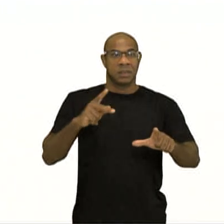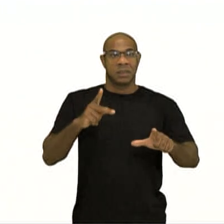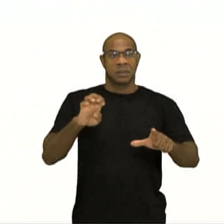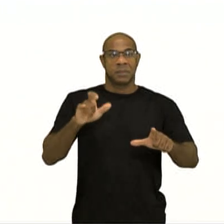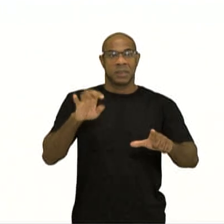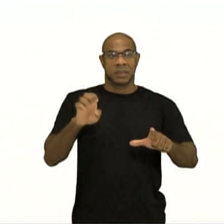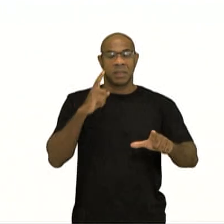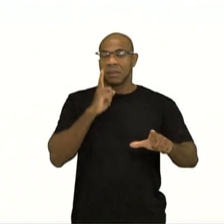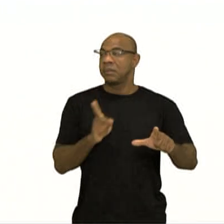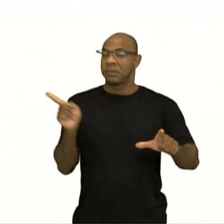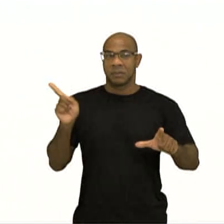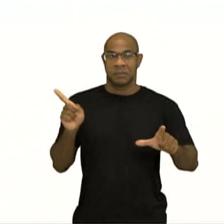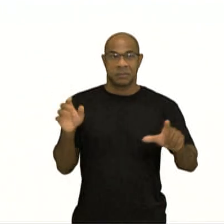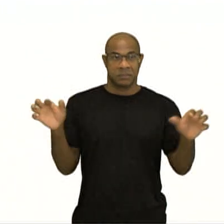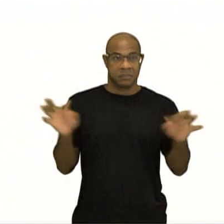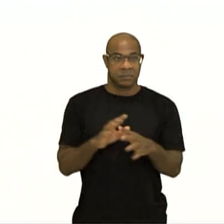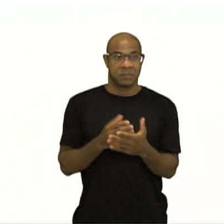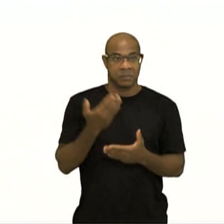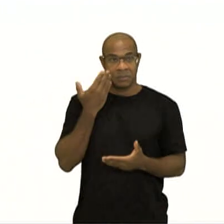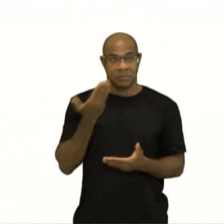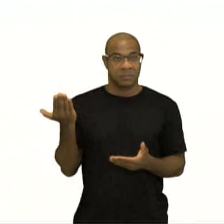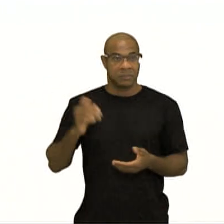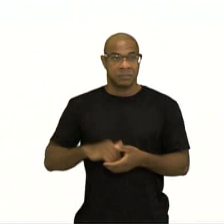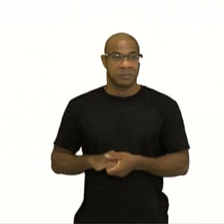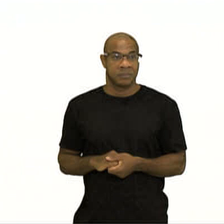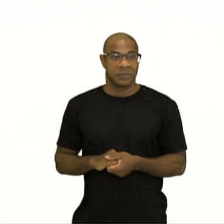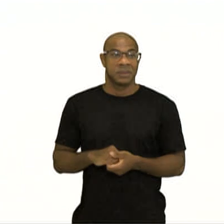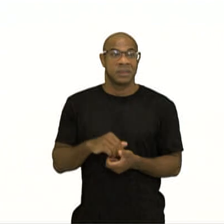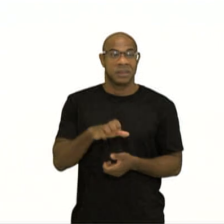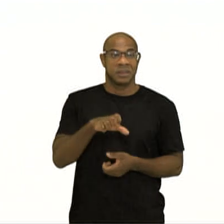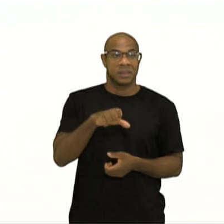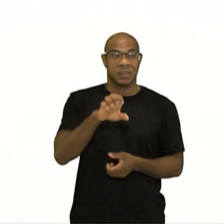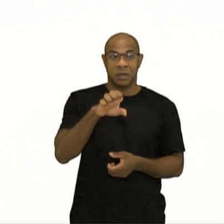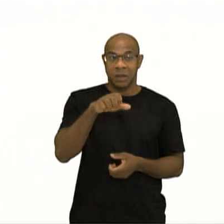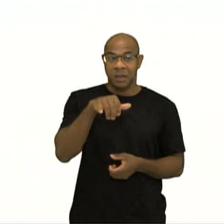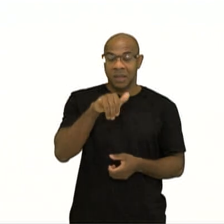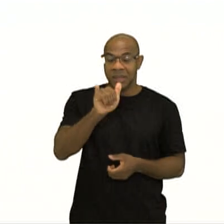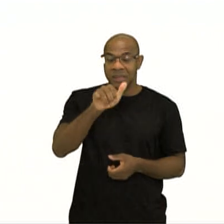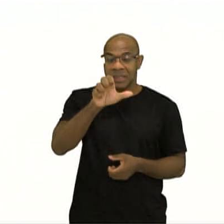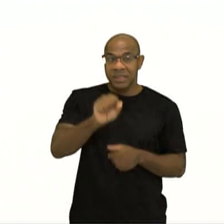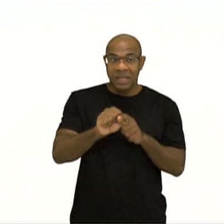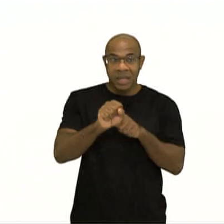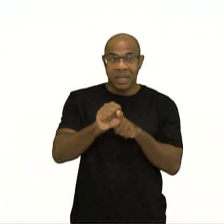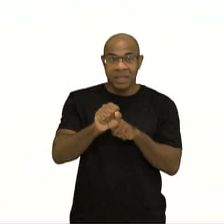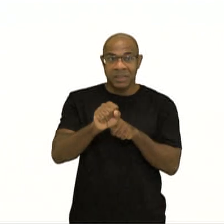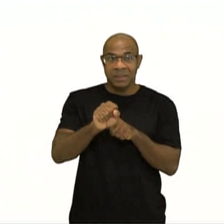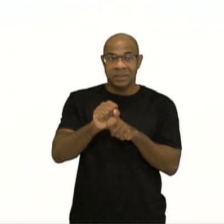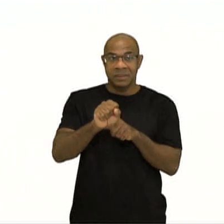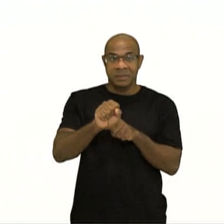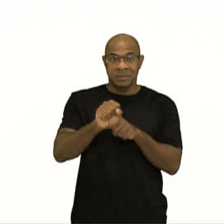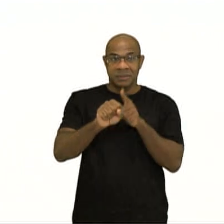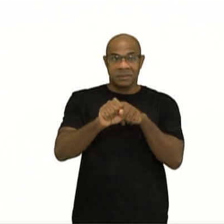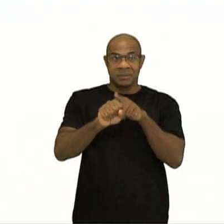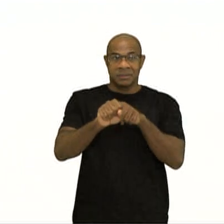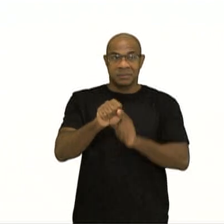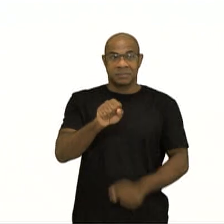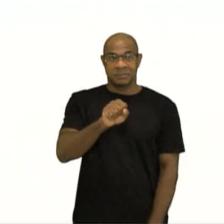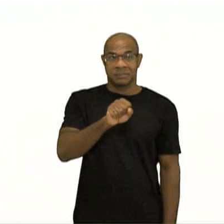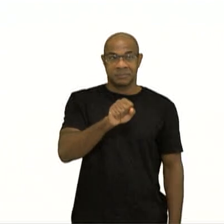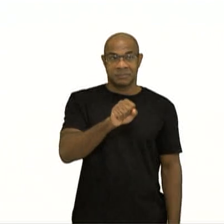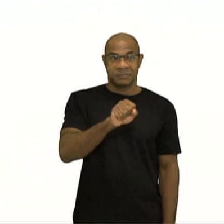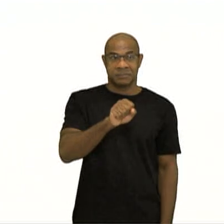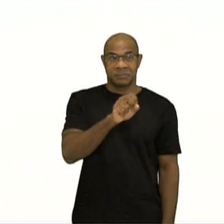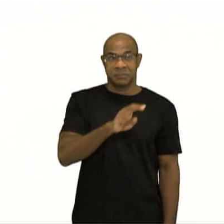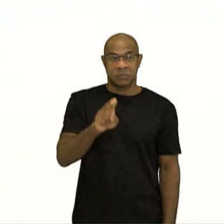resposta completa afirmativa, ó, yes, it takes a long time to start up. Eu